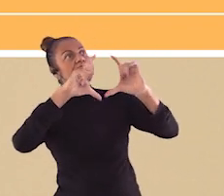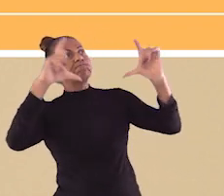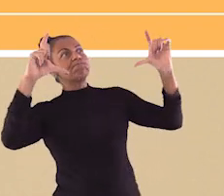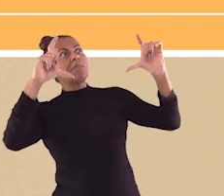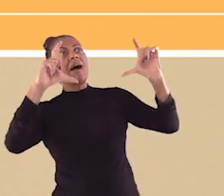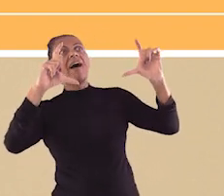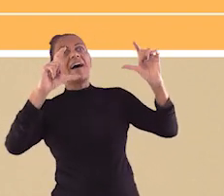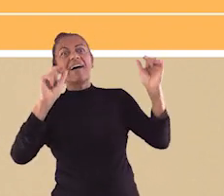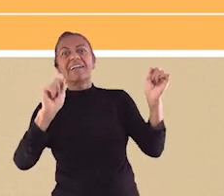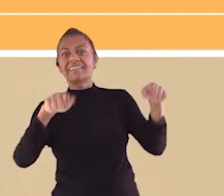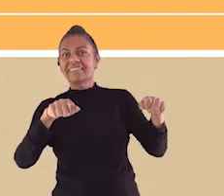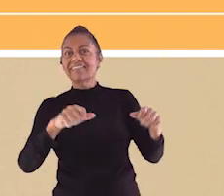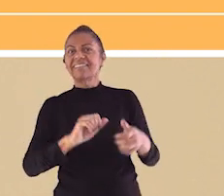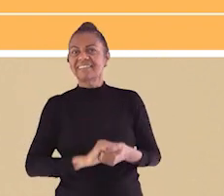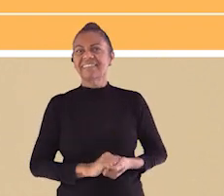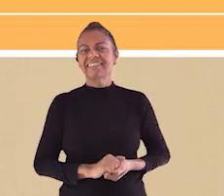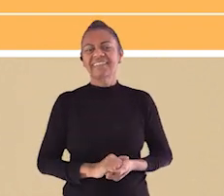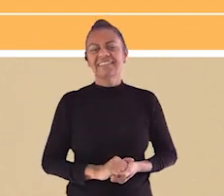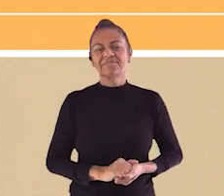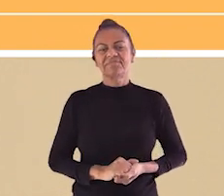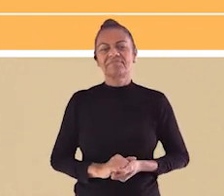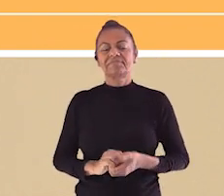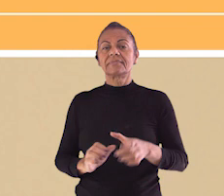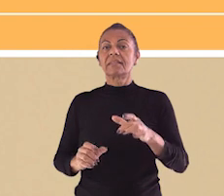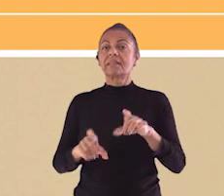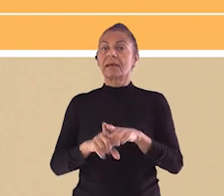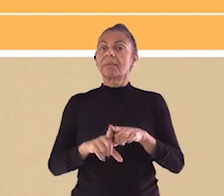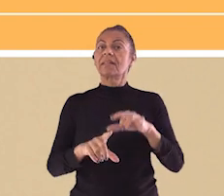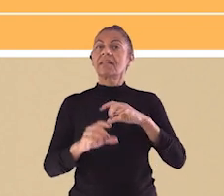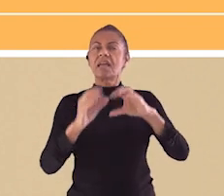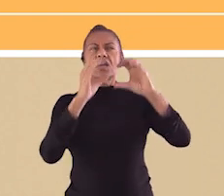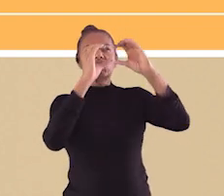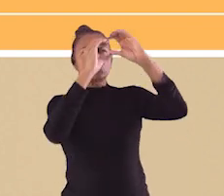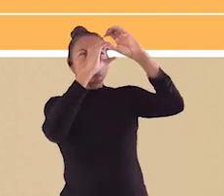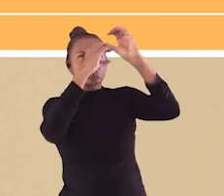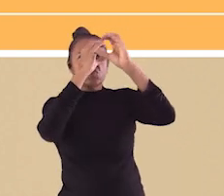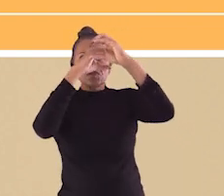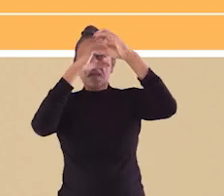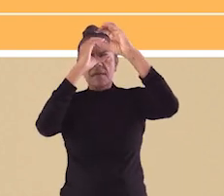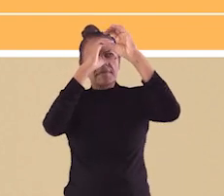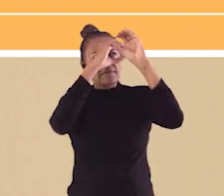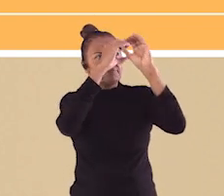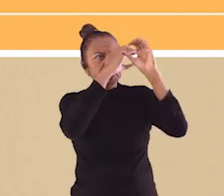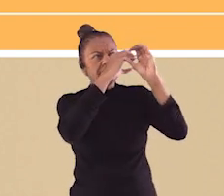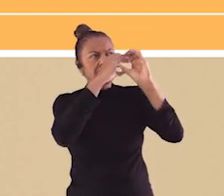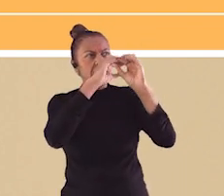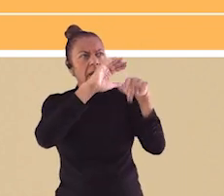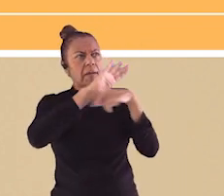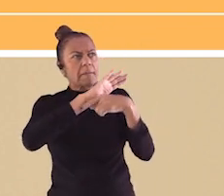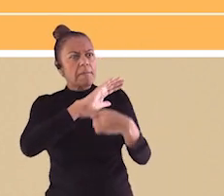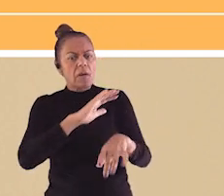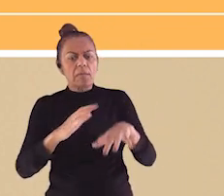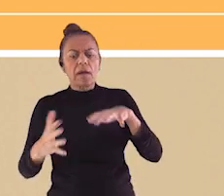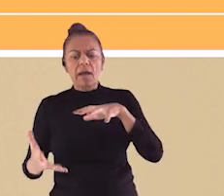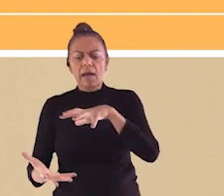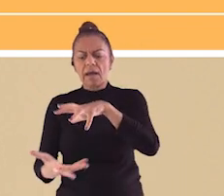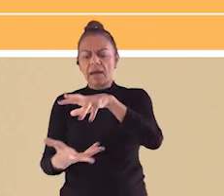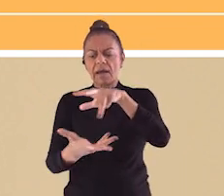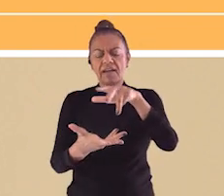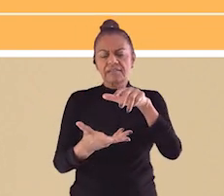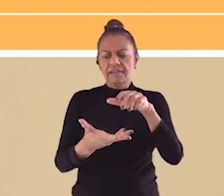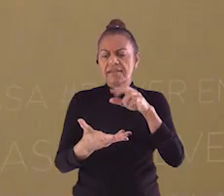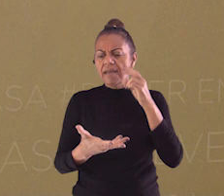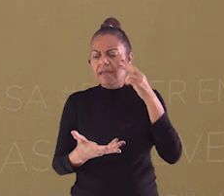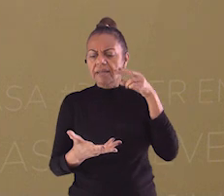No entanto, também existem lunetas voltadas para a observação terrestre, assim como o caso dos